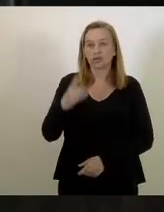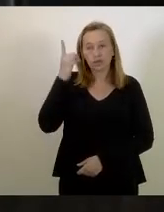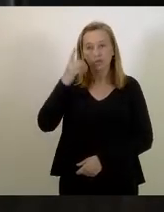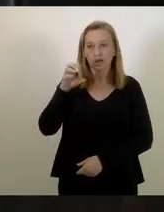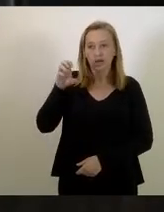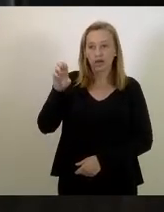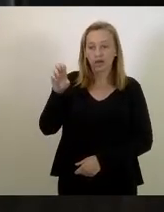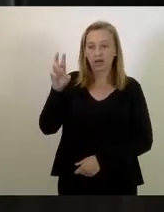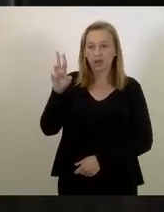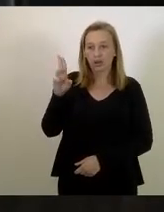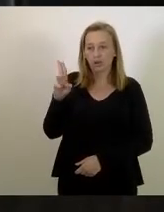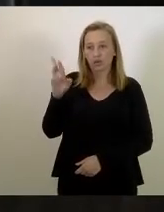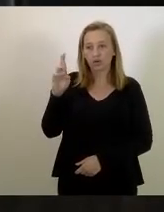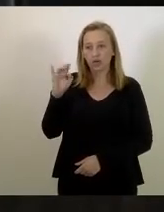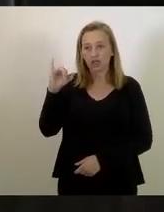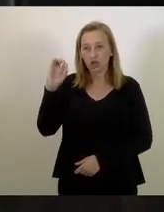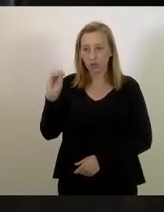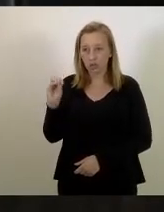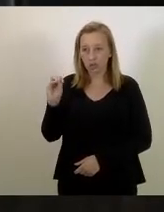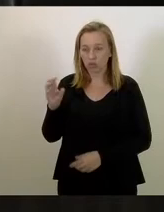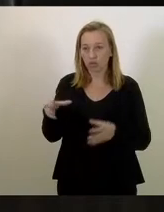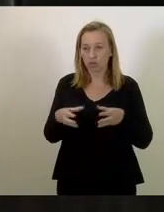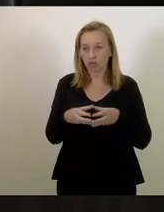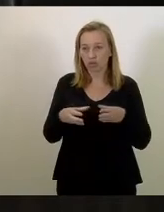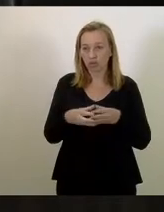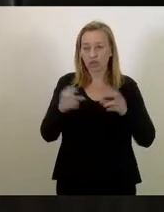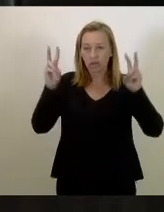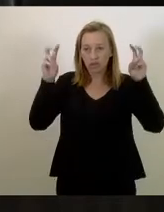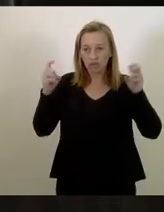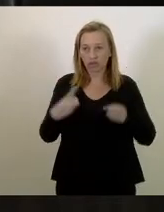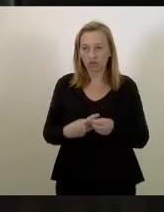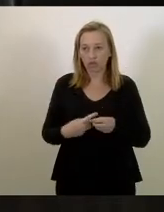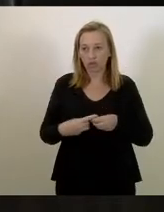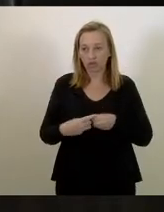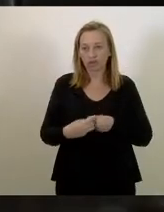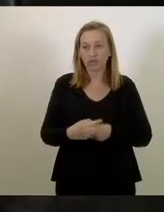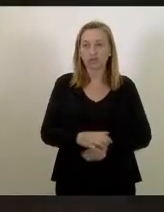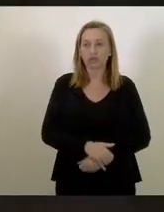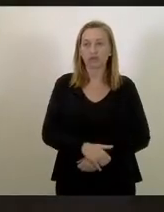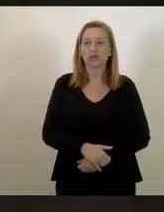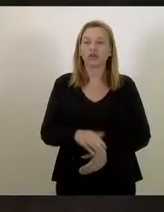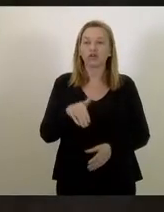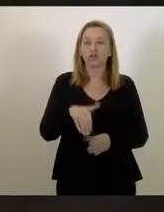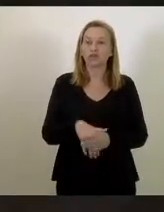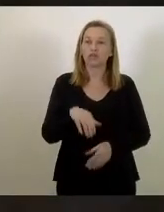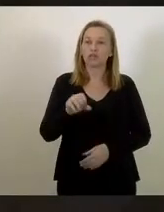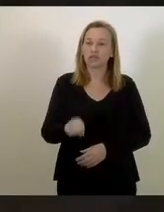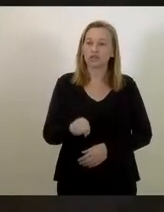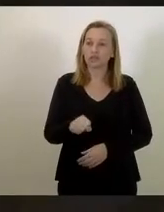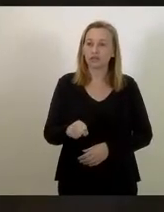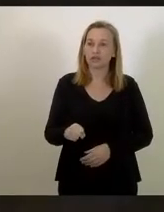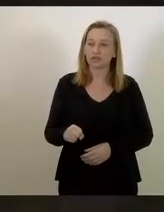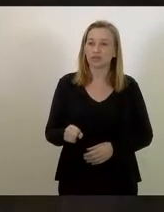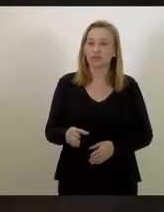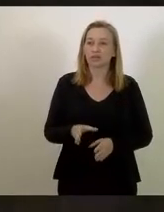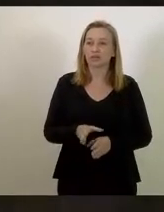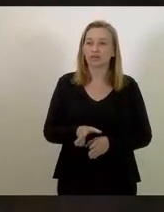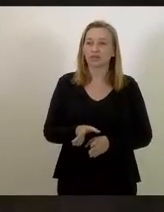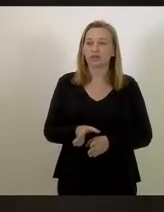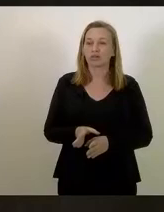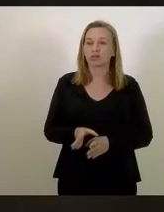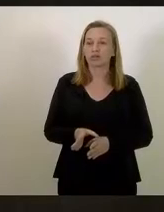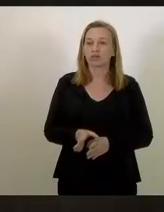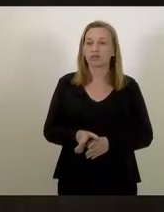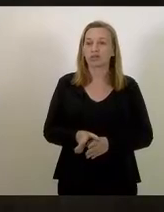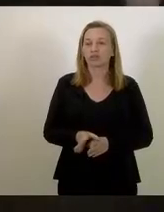Júnior para emitir parecer pela comissão de assuntos municipais voto favorável conforme orientação da